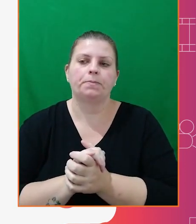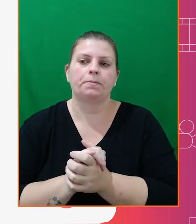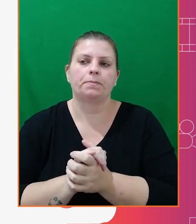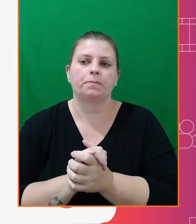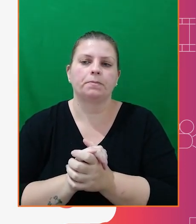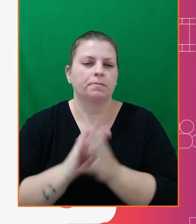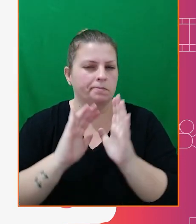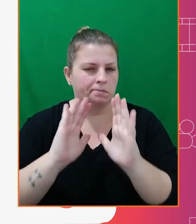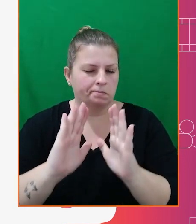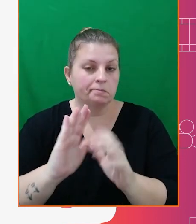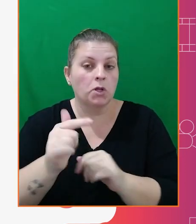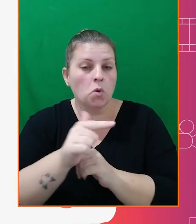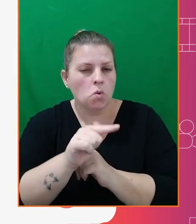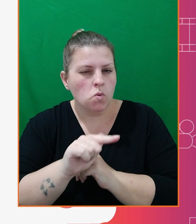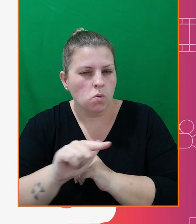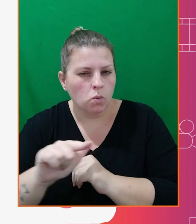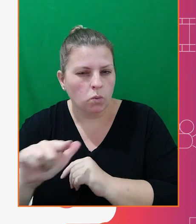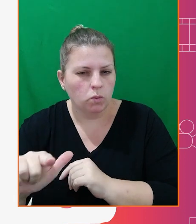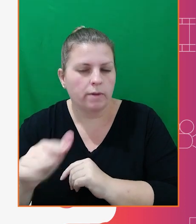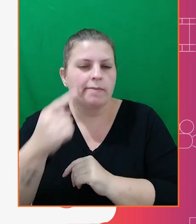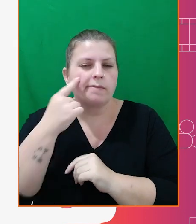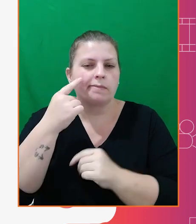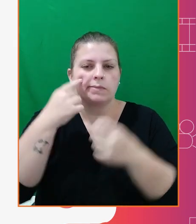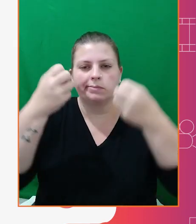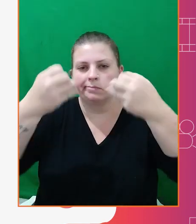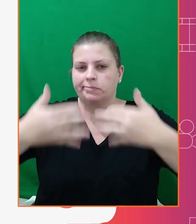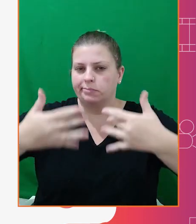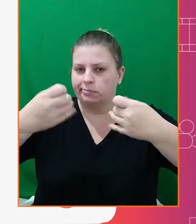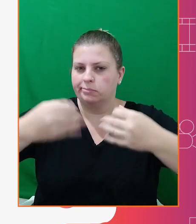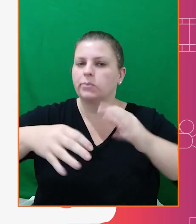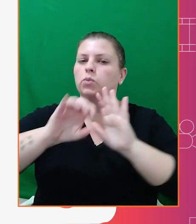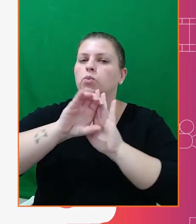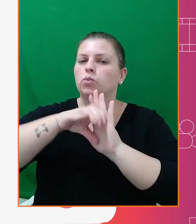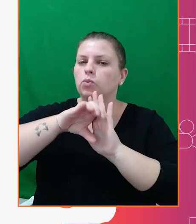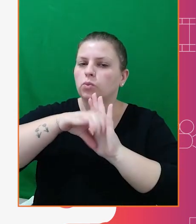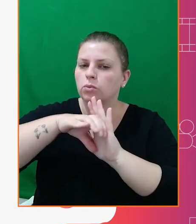continuarmos, vamos entender algumas definições.